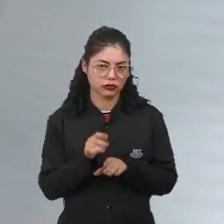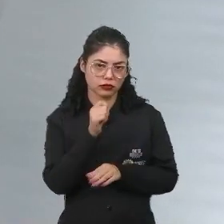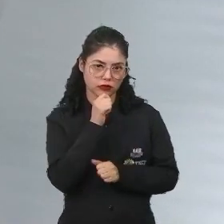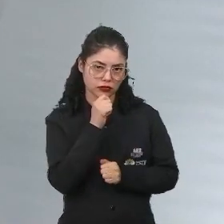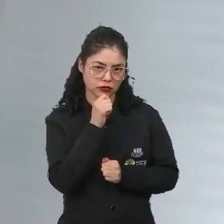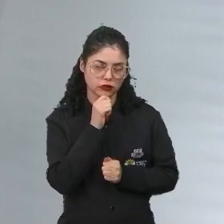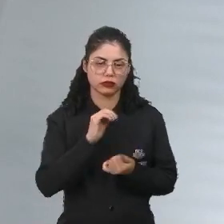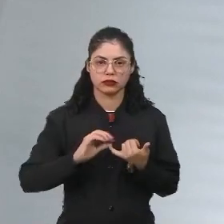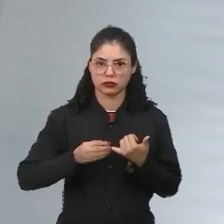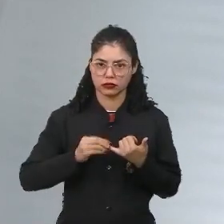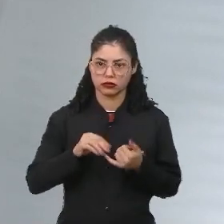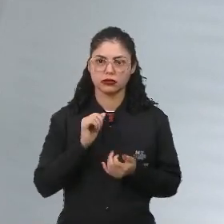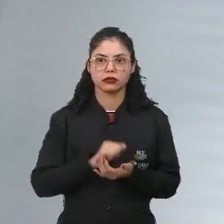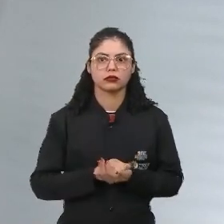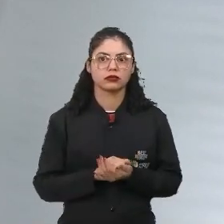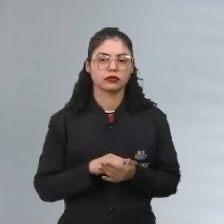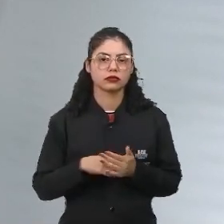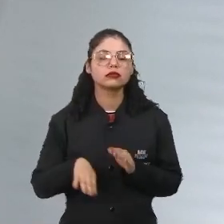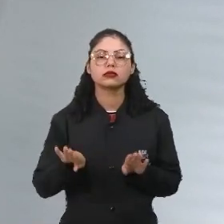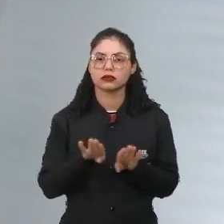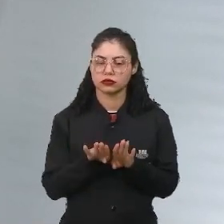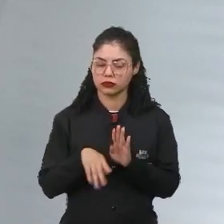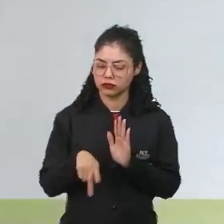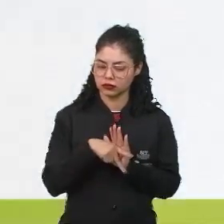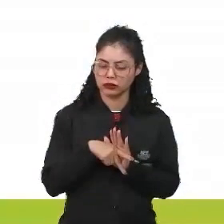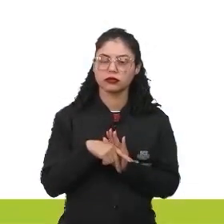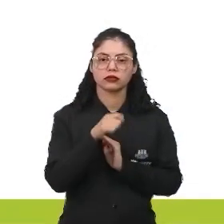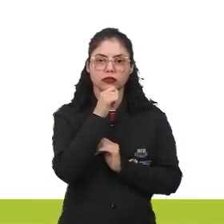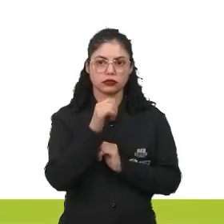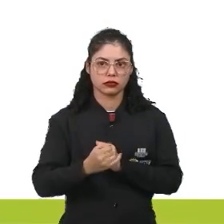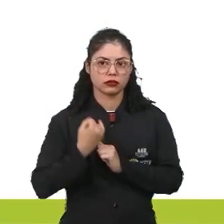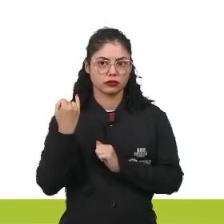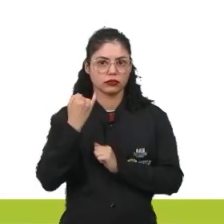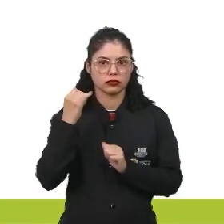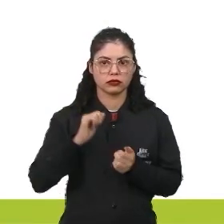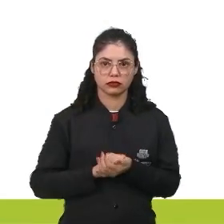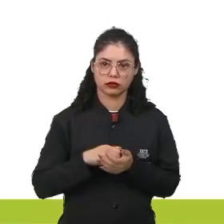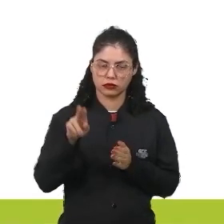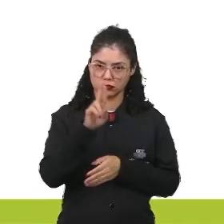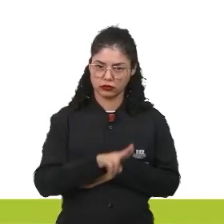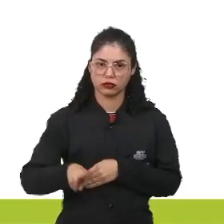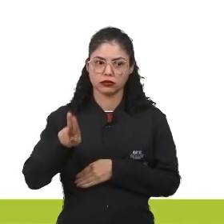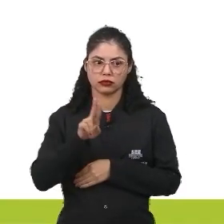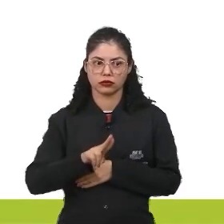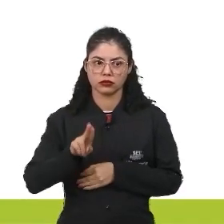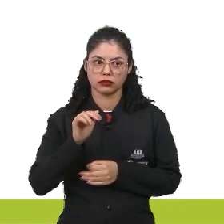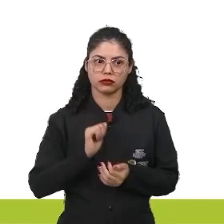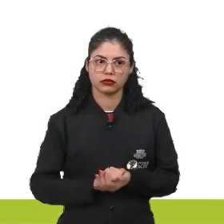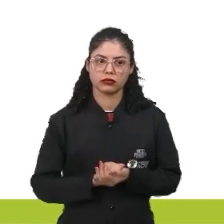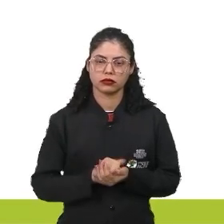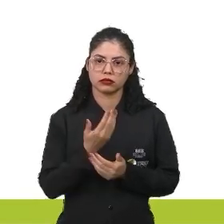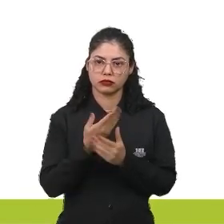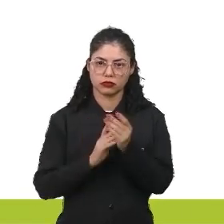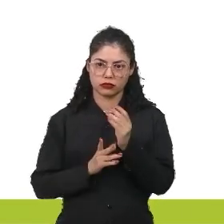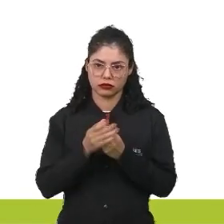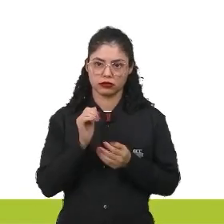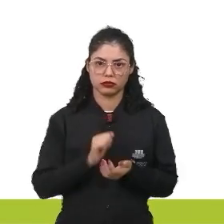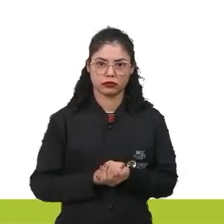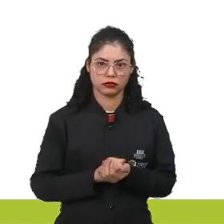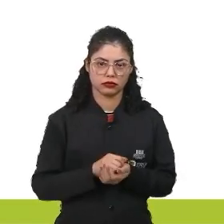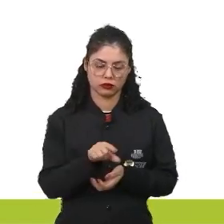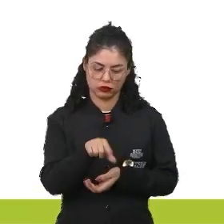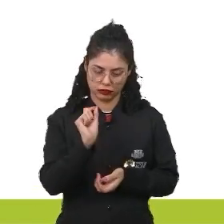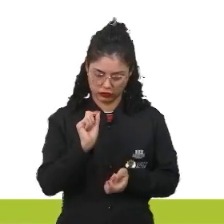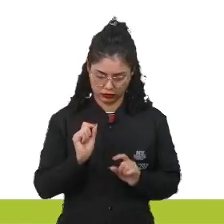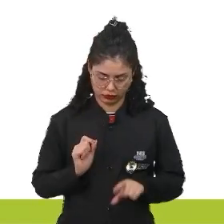do feijão. Então, esse método de catação, um dos principais instrumentos utilizados são as mãos e a